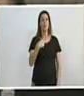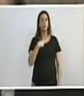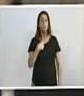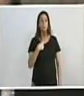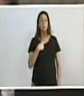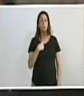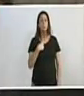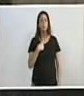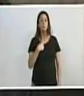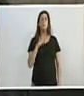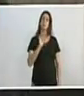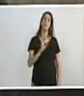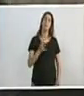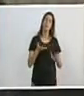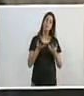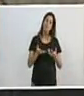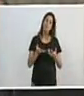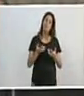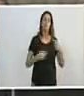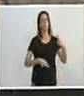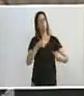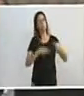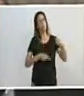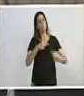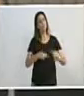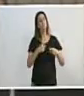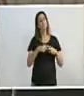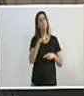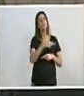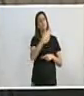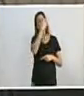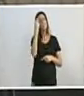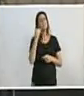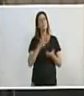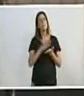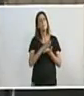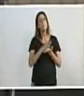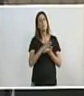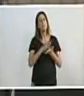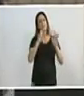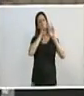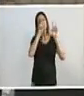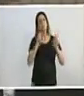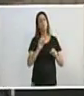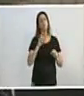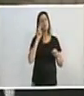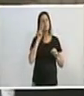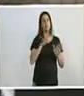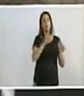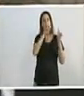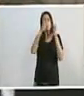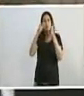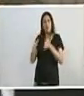eu só queria fazer um debate, acho que Vossa Excelência esqueceu da metade. Vossa Excelência está vendo só o lado do usuário, dos